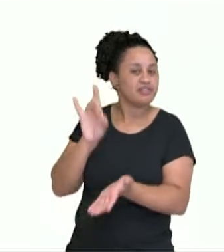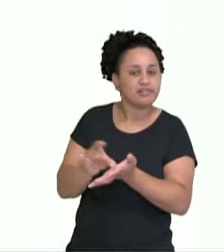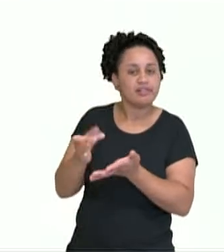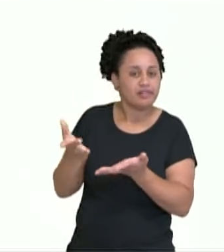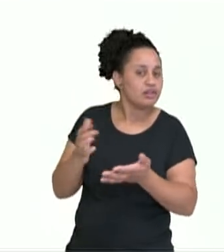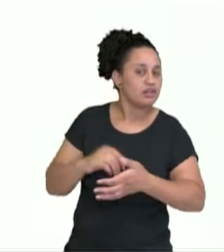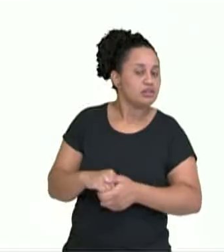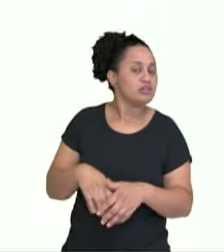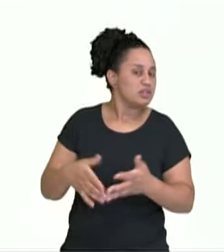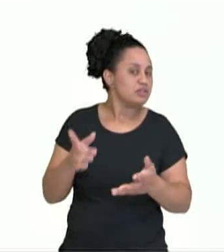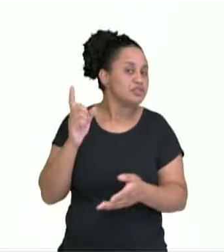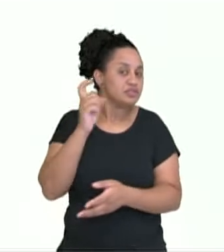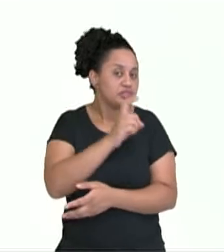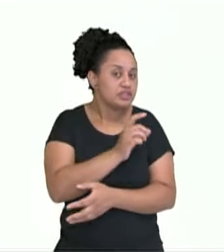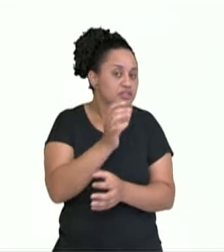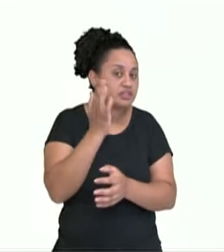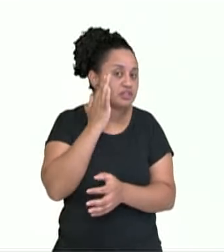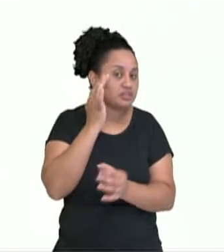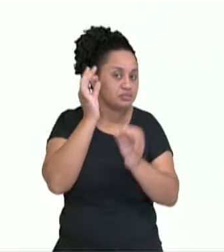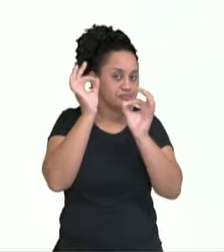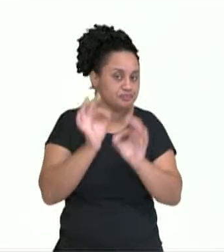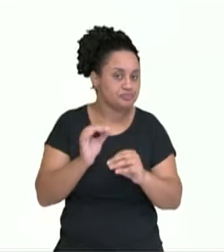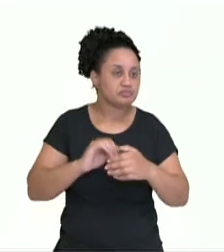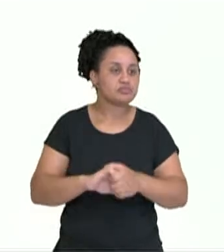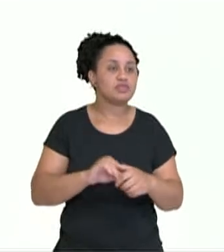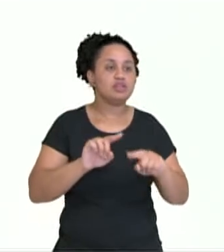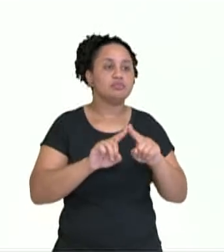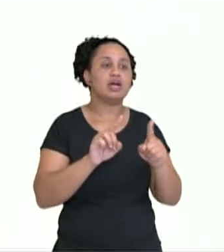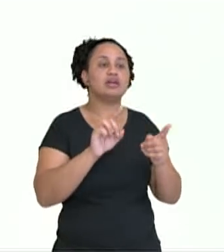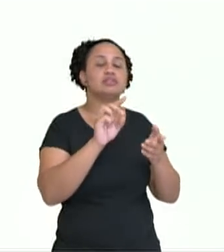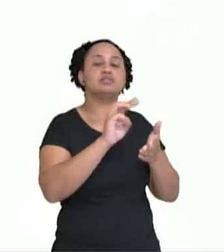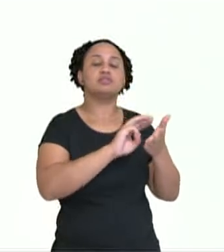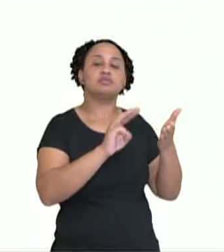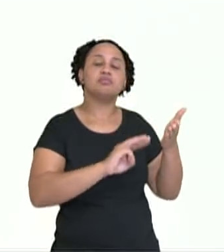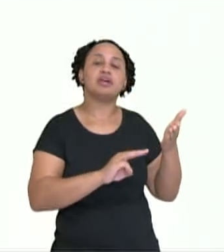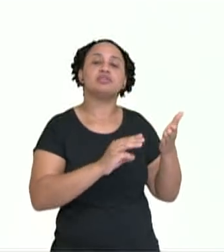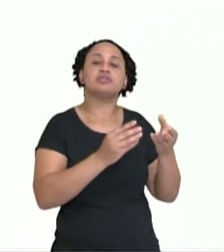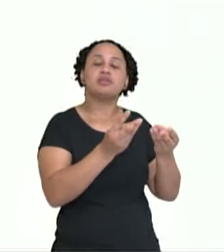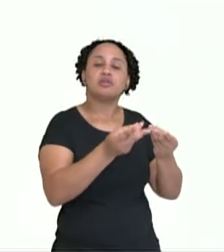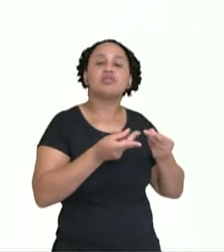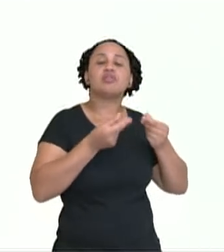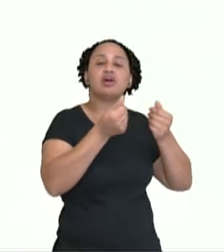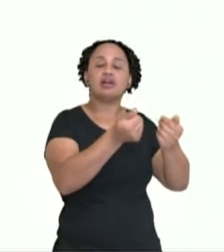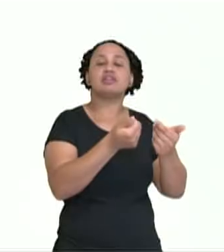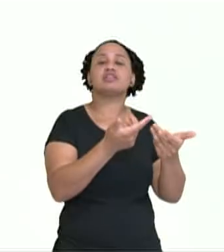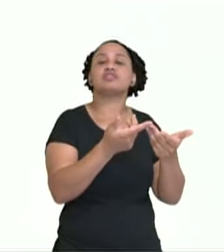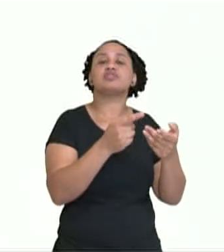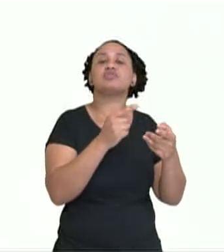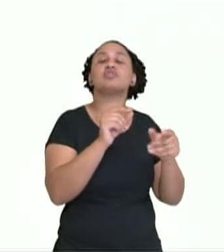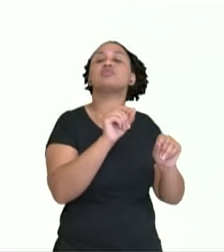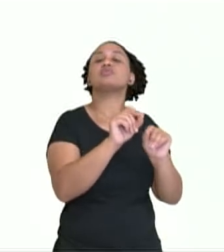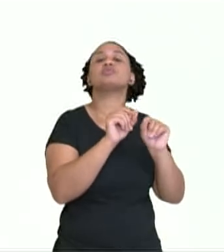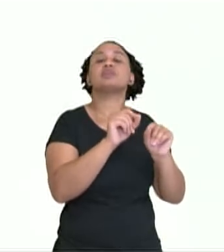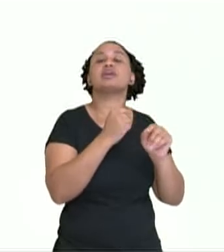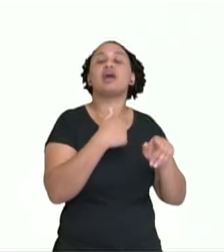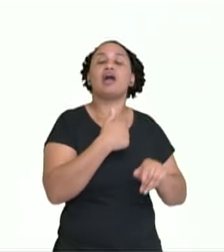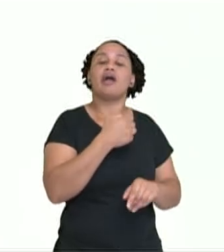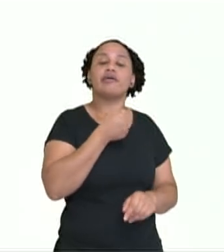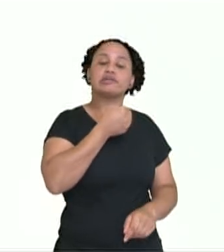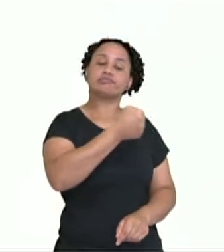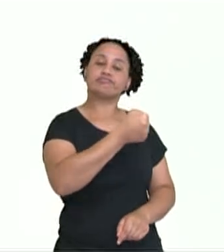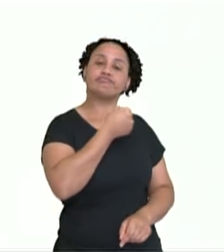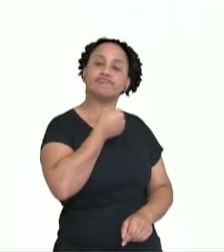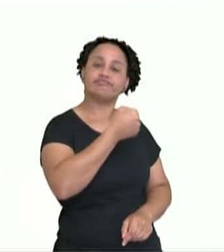mais complicado de saber. Já o método qualitativo, por exemplo, são as entrevistas.